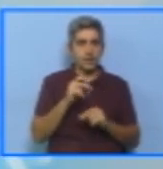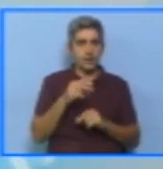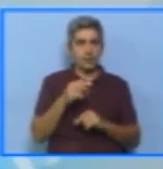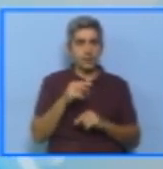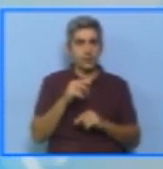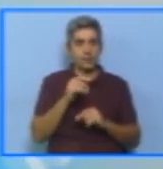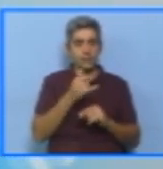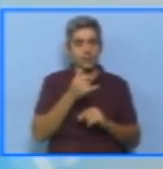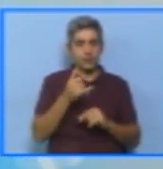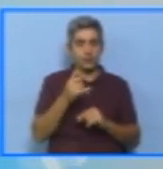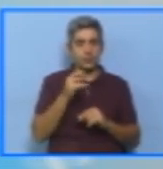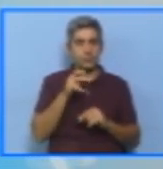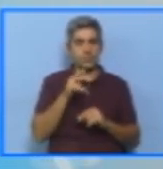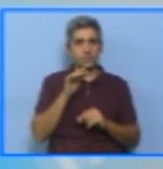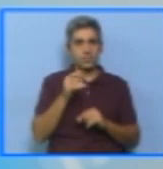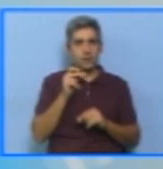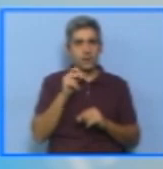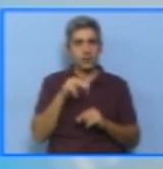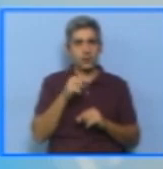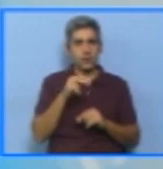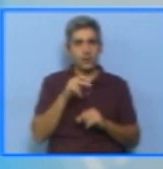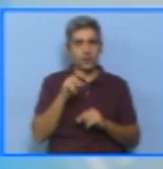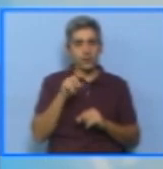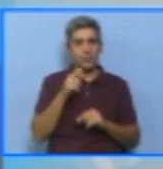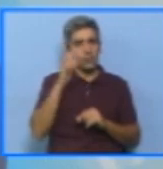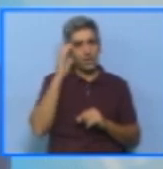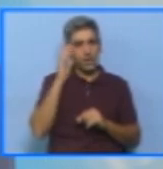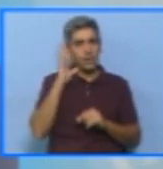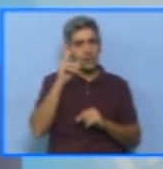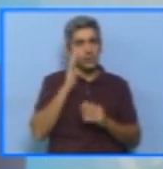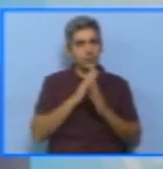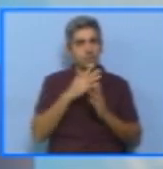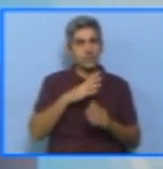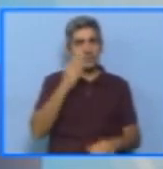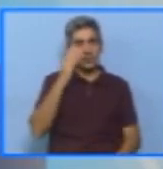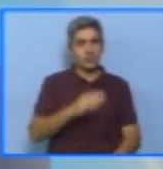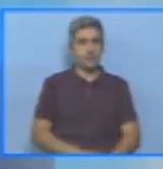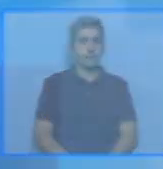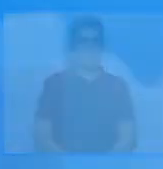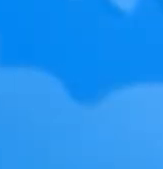Será pelas 22h45 na Antena 1. Tenha uma boa tarde. Até amanhã, se Deus quiser.